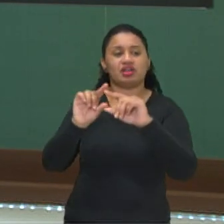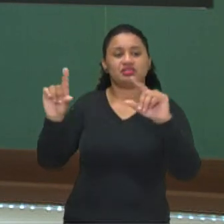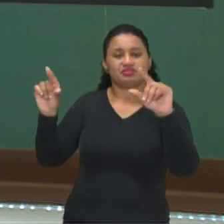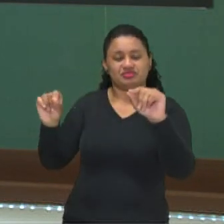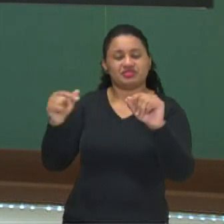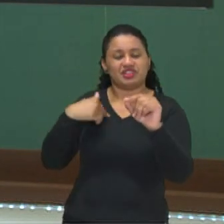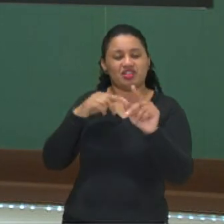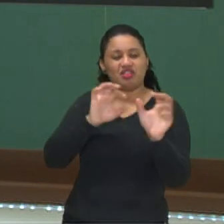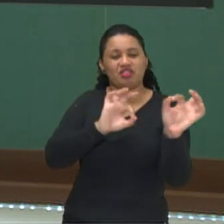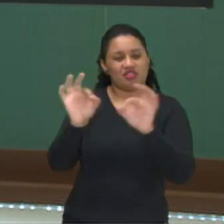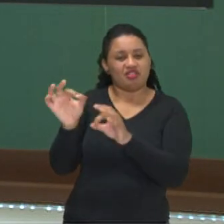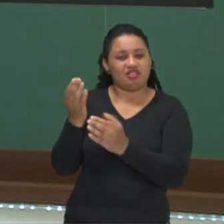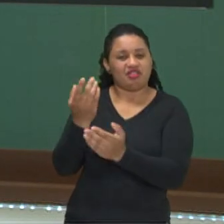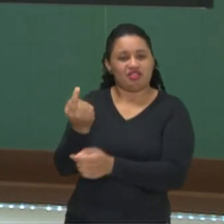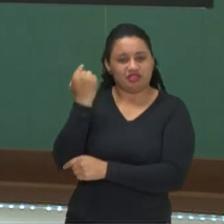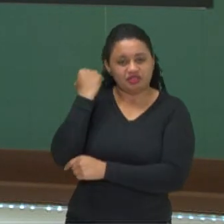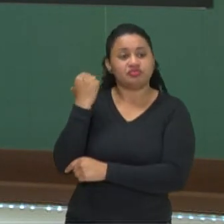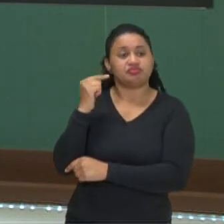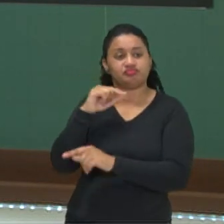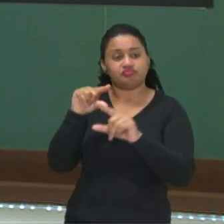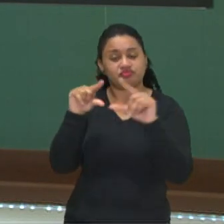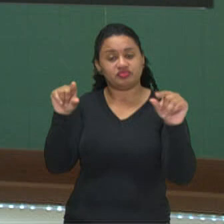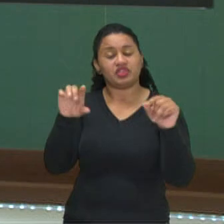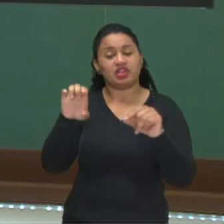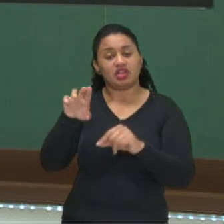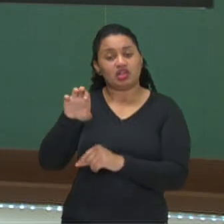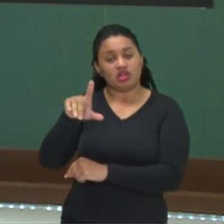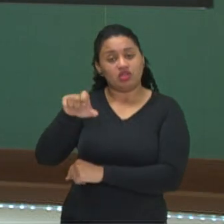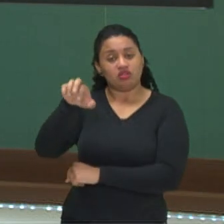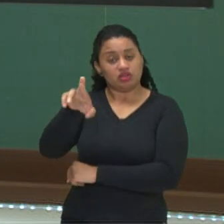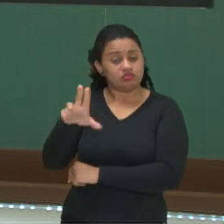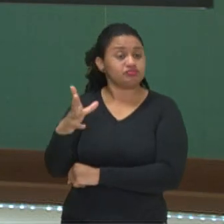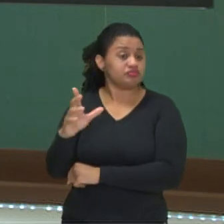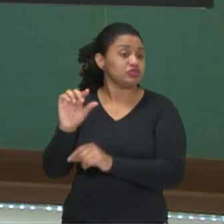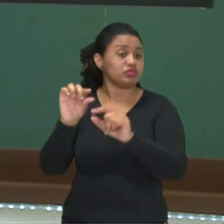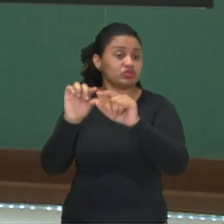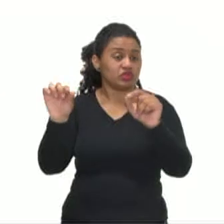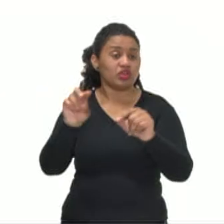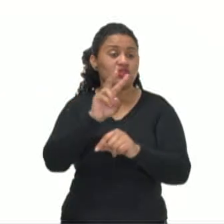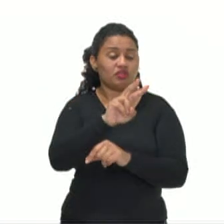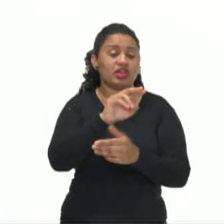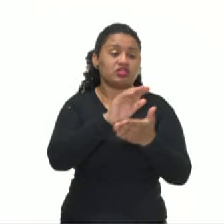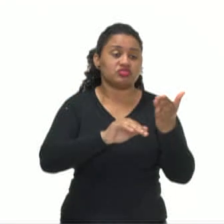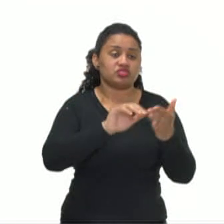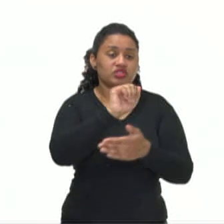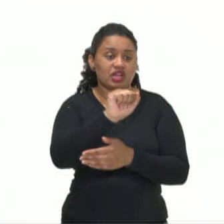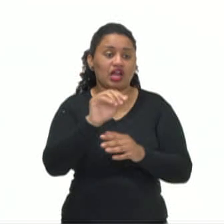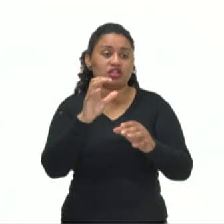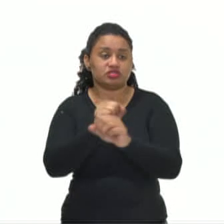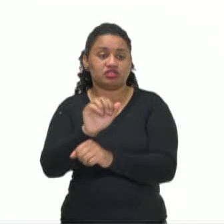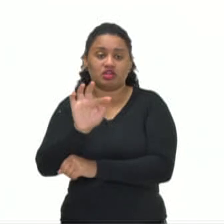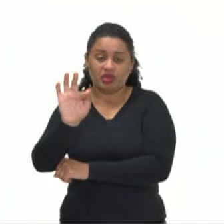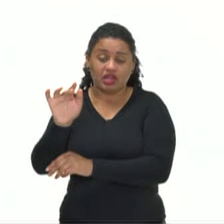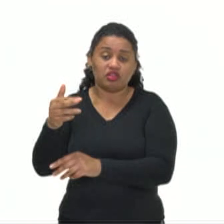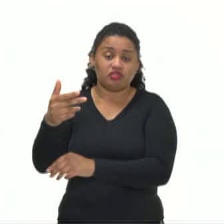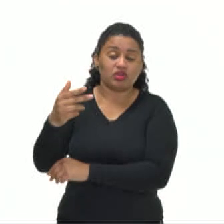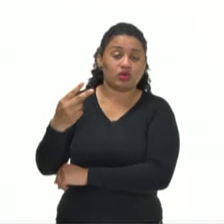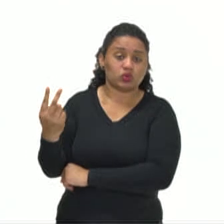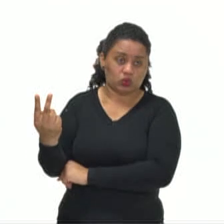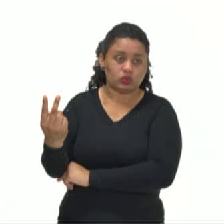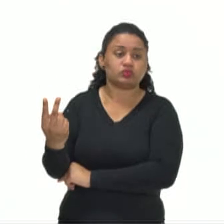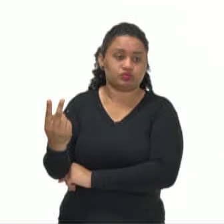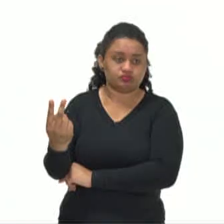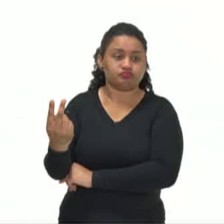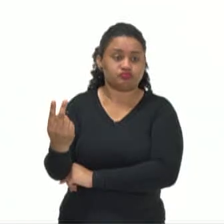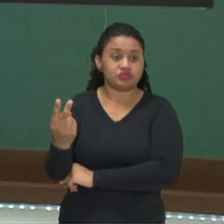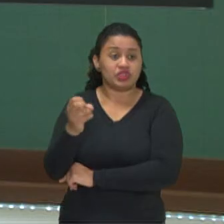trabalhou no vídeo anterior, que é a relação de Euler, que a relação de Euler é o vértice menos aresta mais face igual a